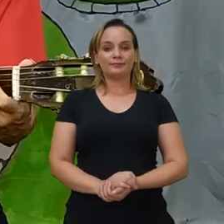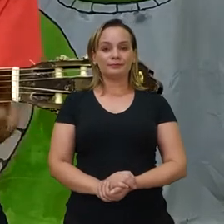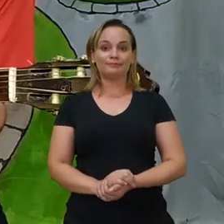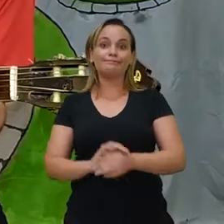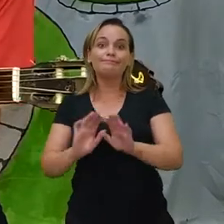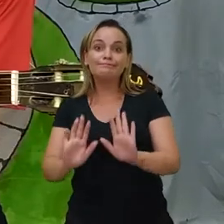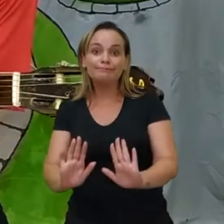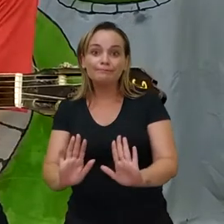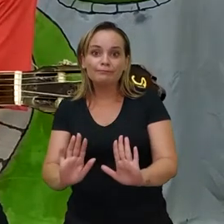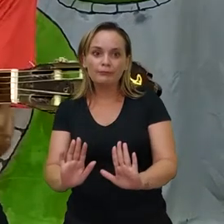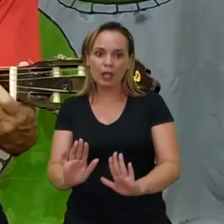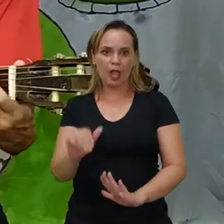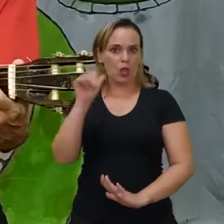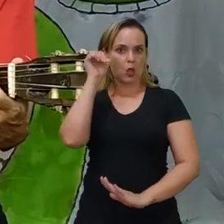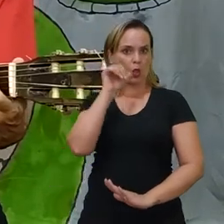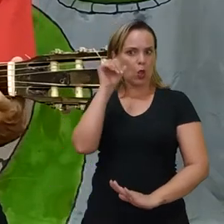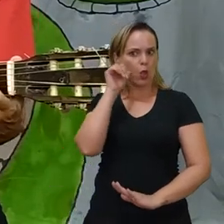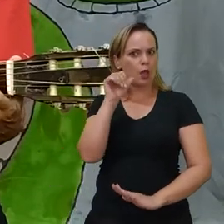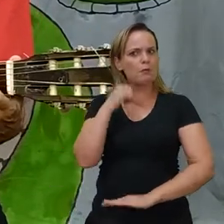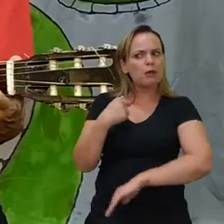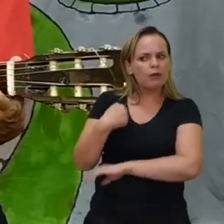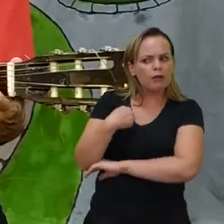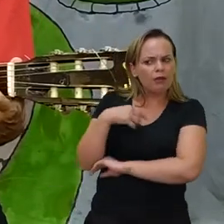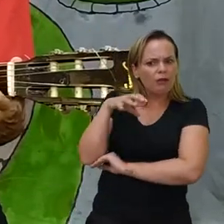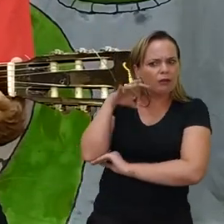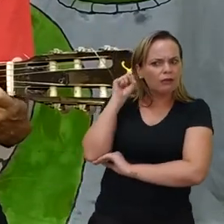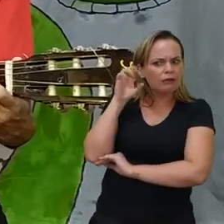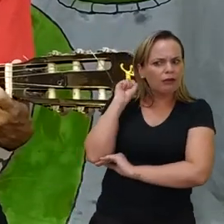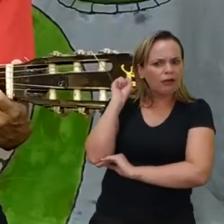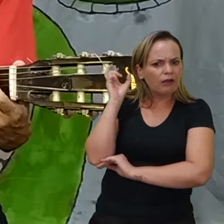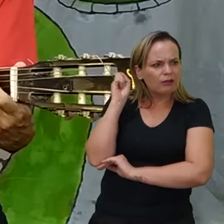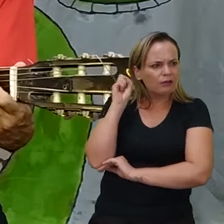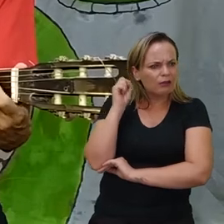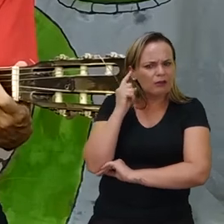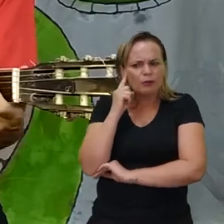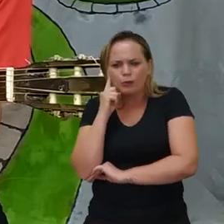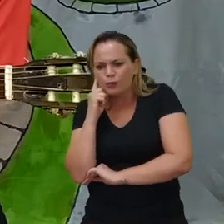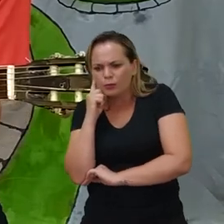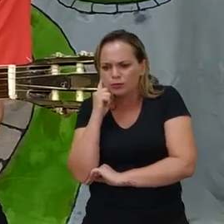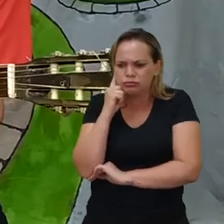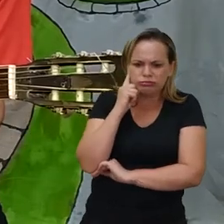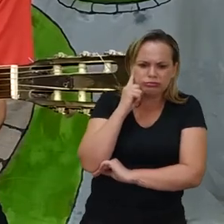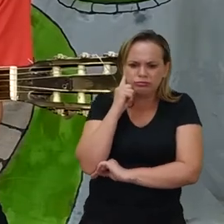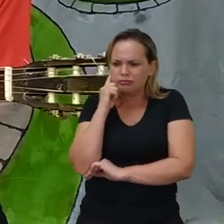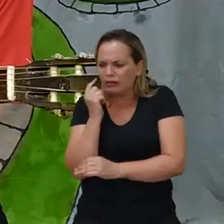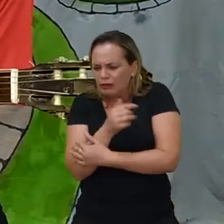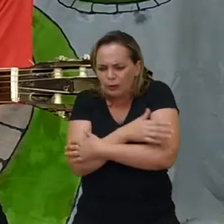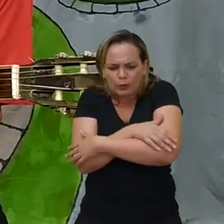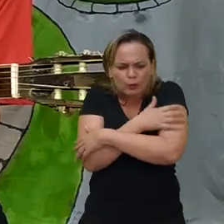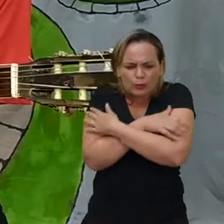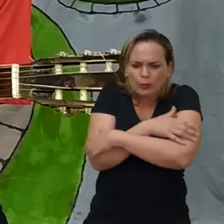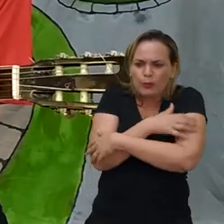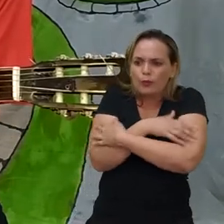Porém, Dona Maria escutou um barulho numa manhãzinha bem fria. Correu para ver